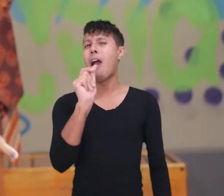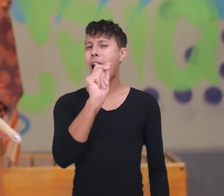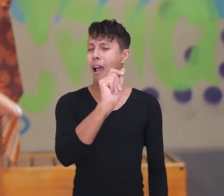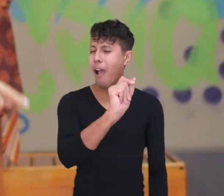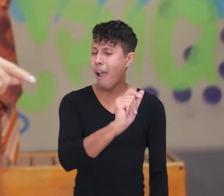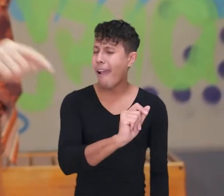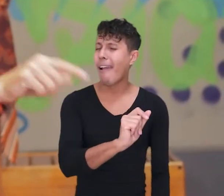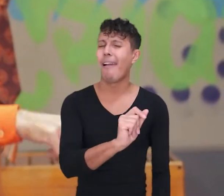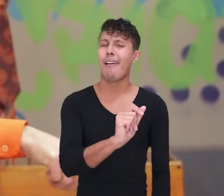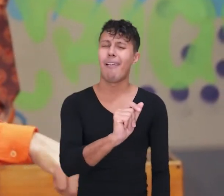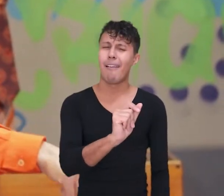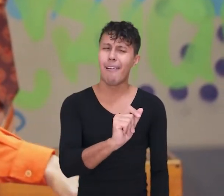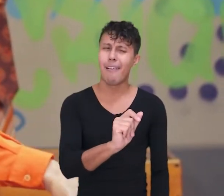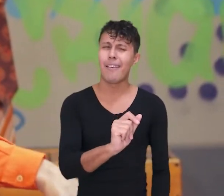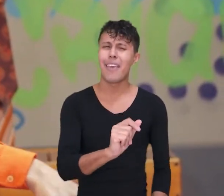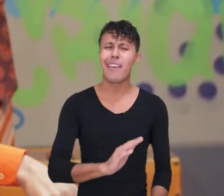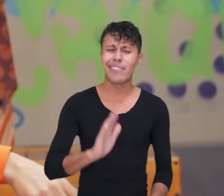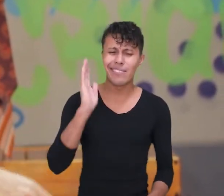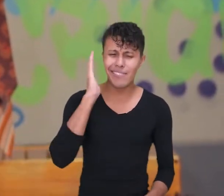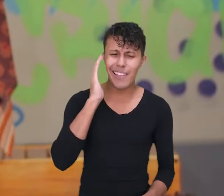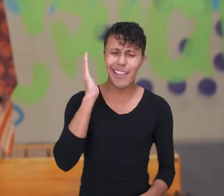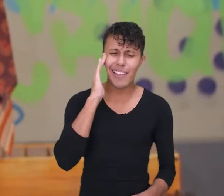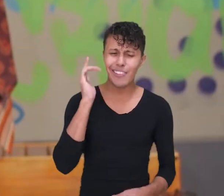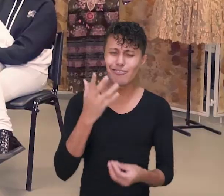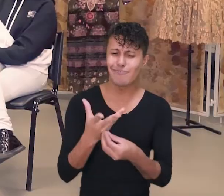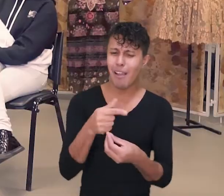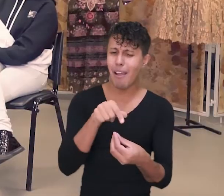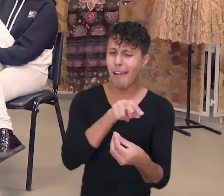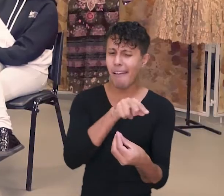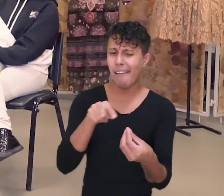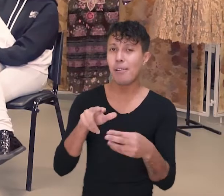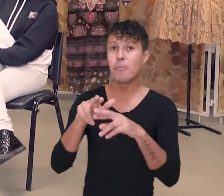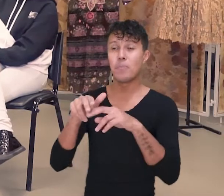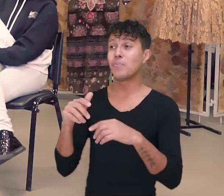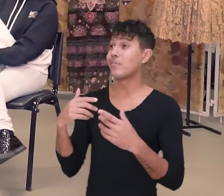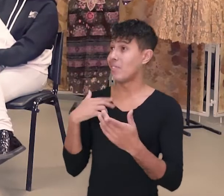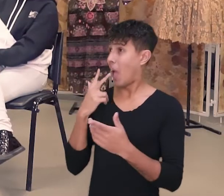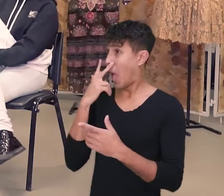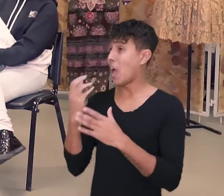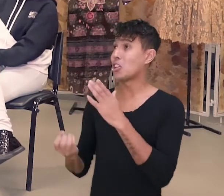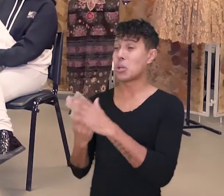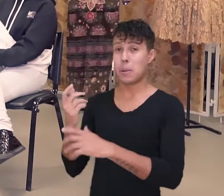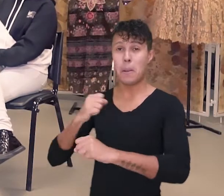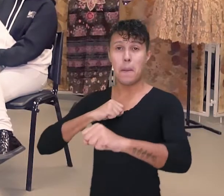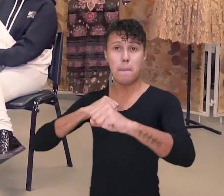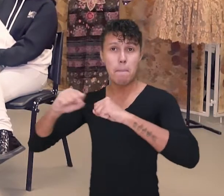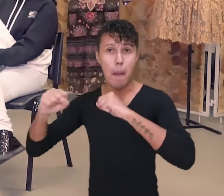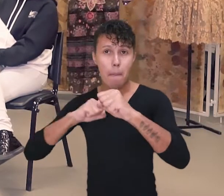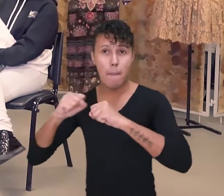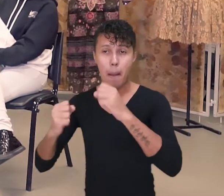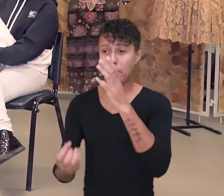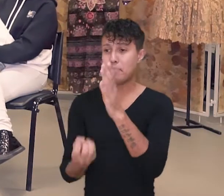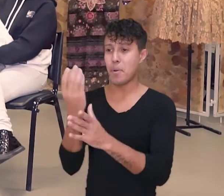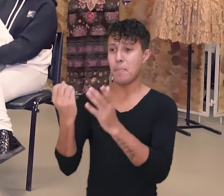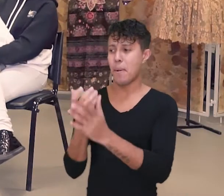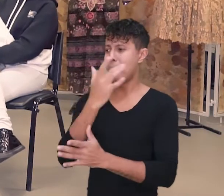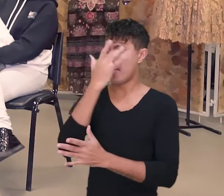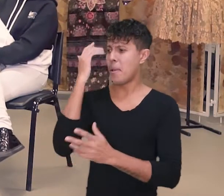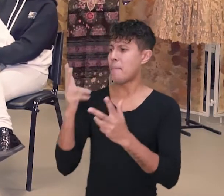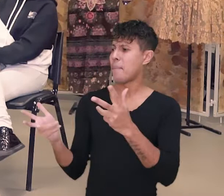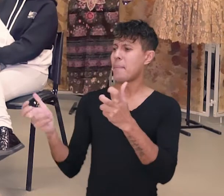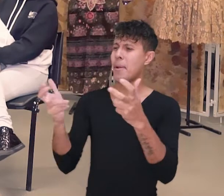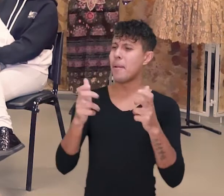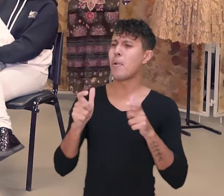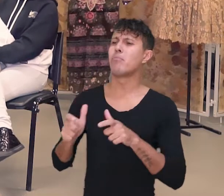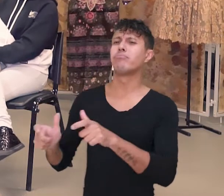isso. eu consigo compreender isso. E eu acho que a partir daí surgem muitos manifestos, né? Assim, que a gente